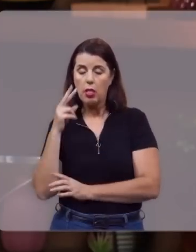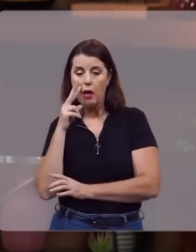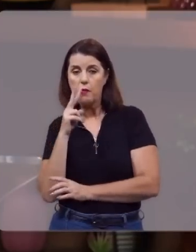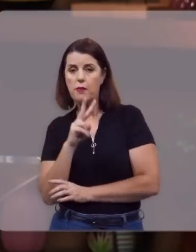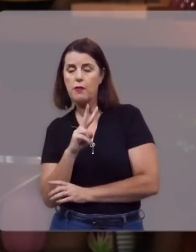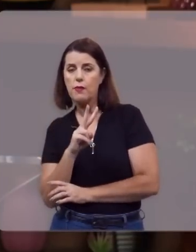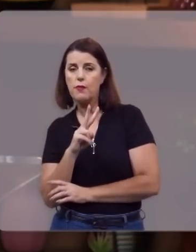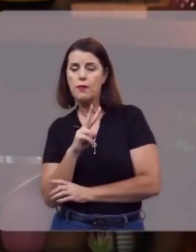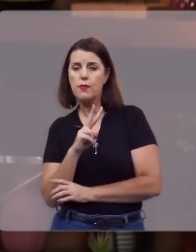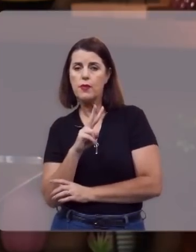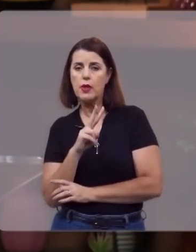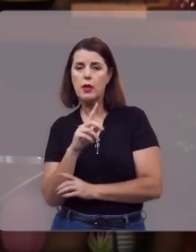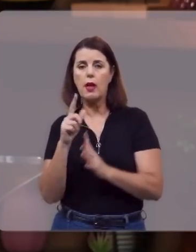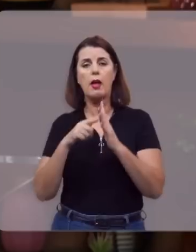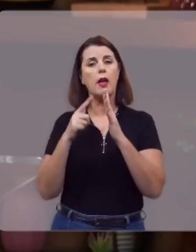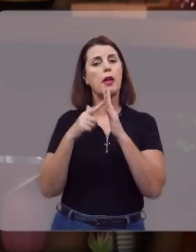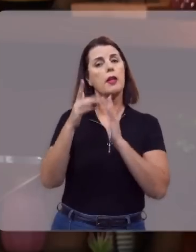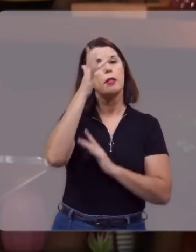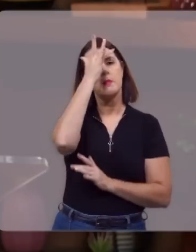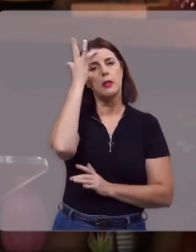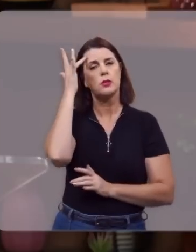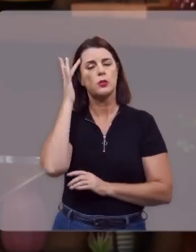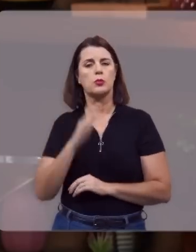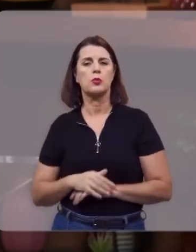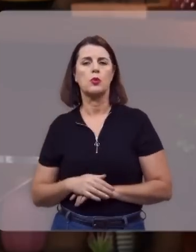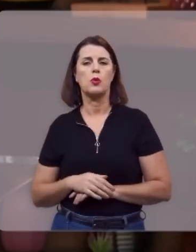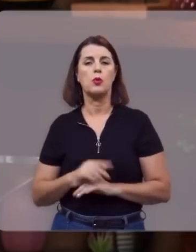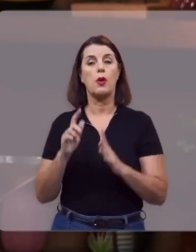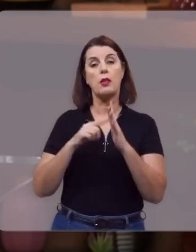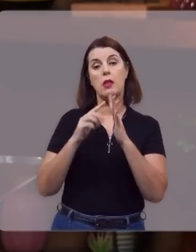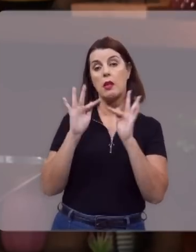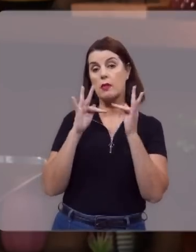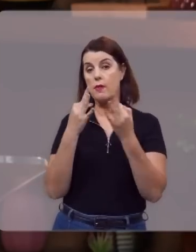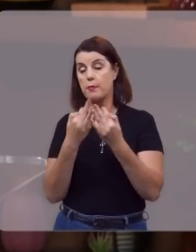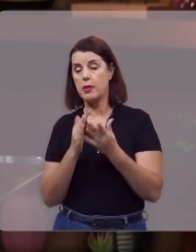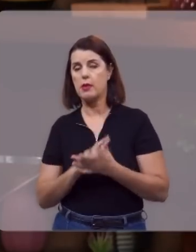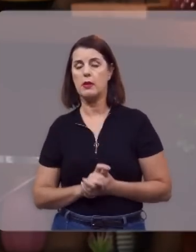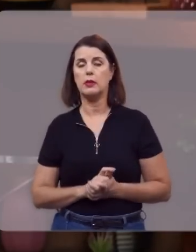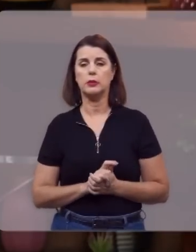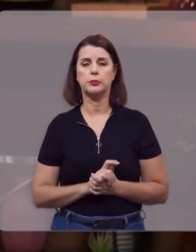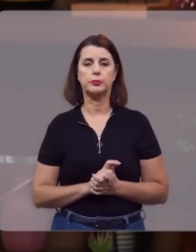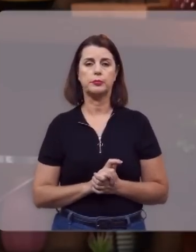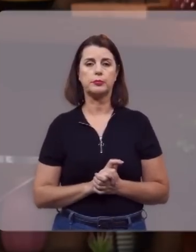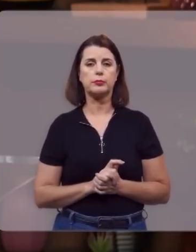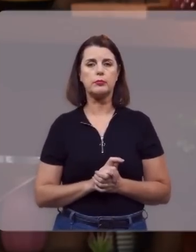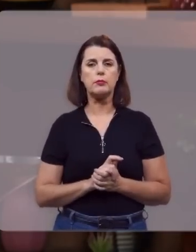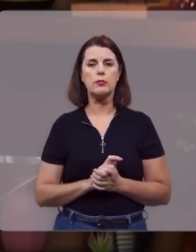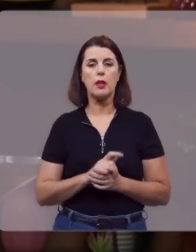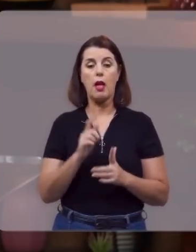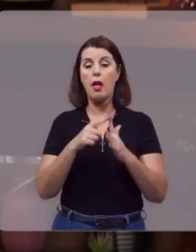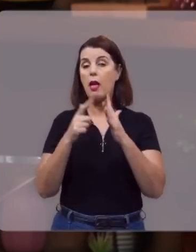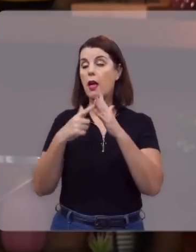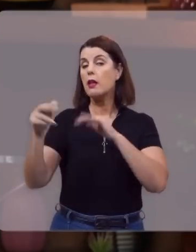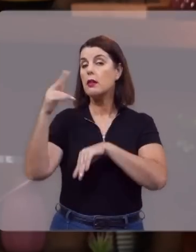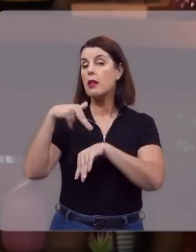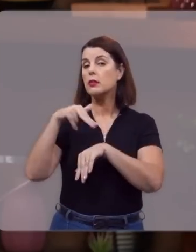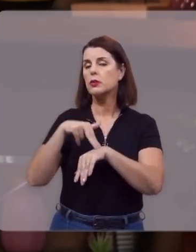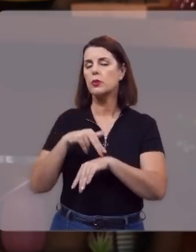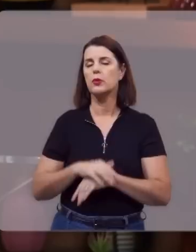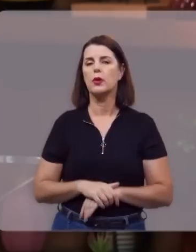temos visto entre pessoas, entre famílias, entre